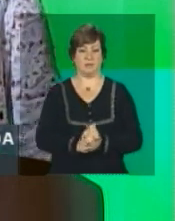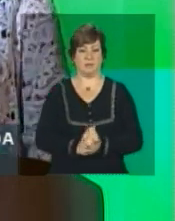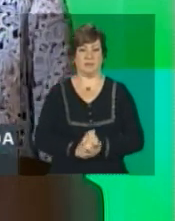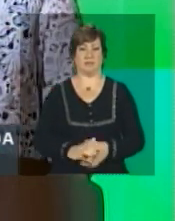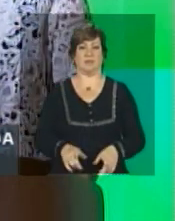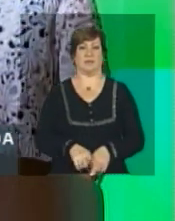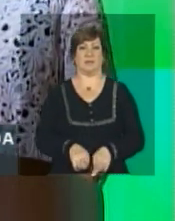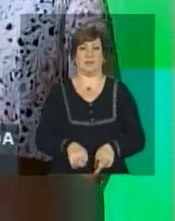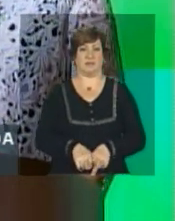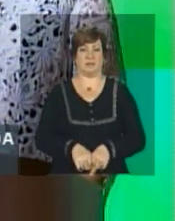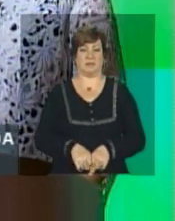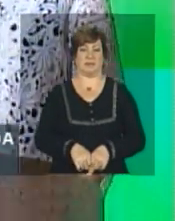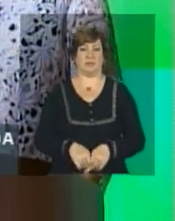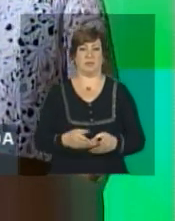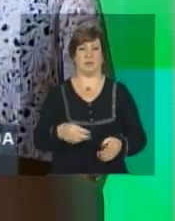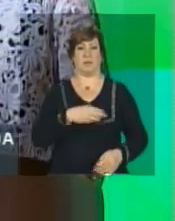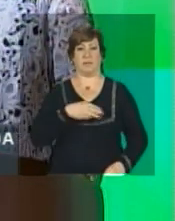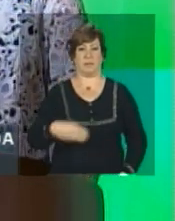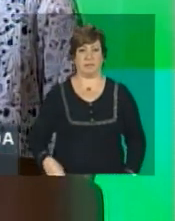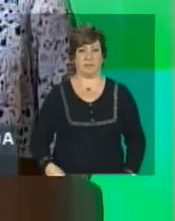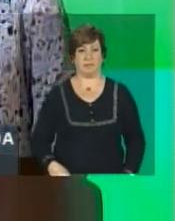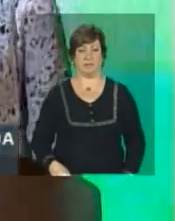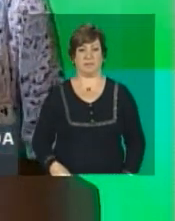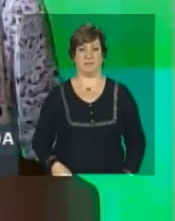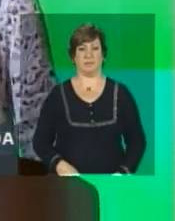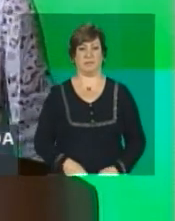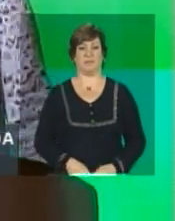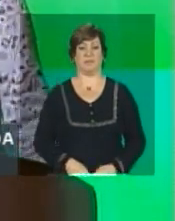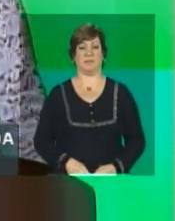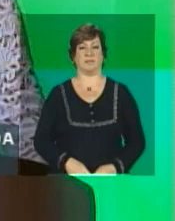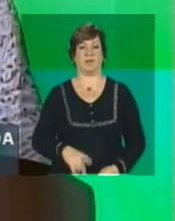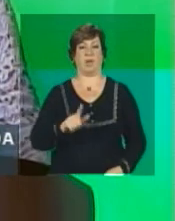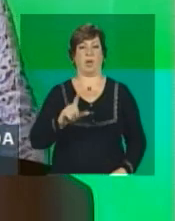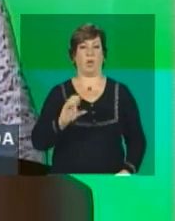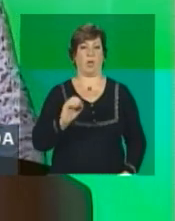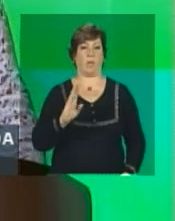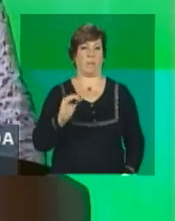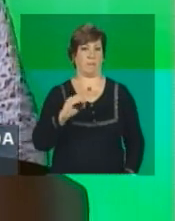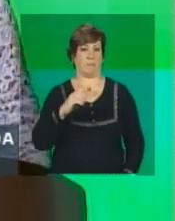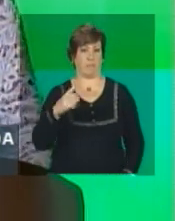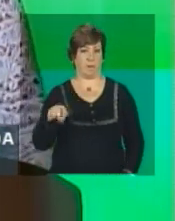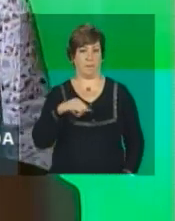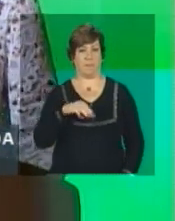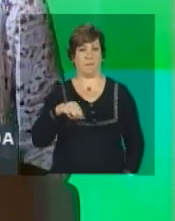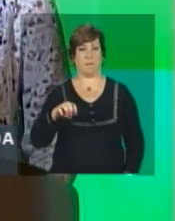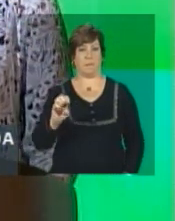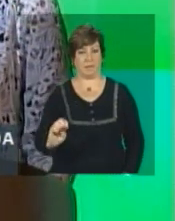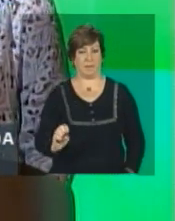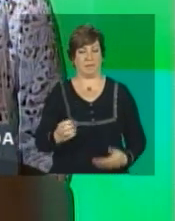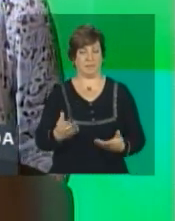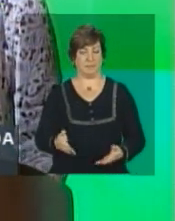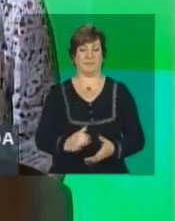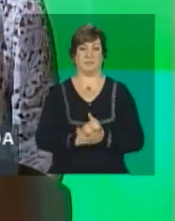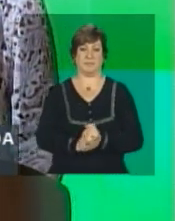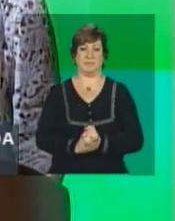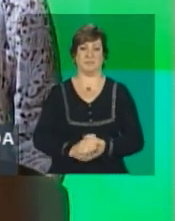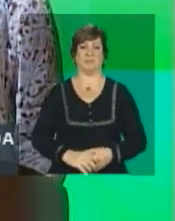Ao cumprimentar o ministro de Minas e Energia, meu querido